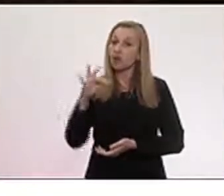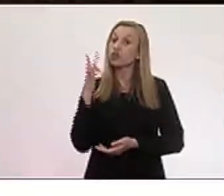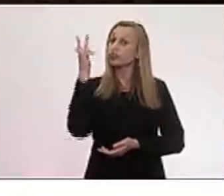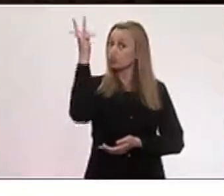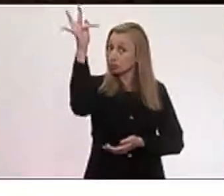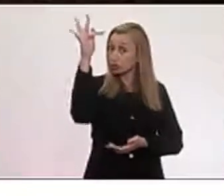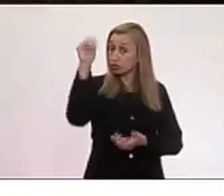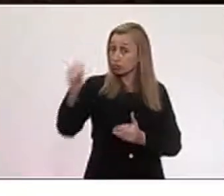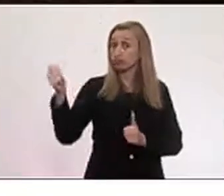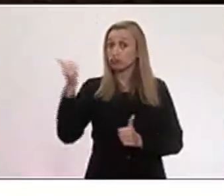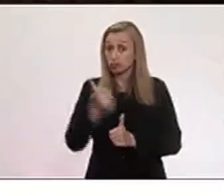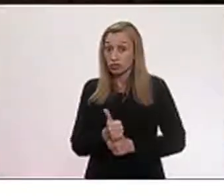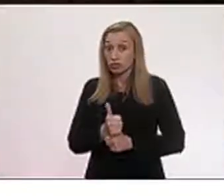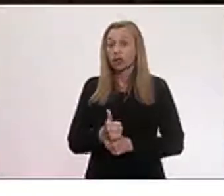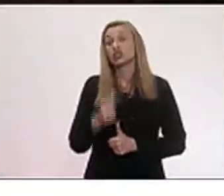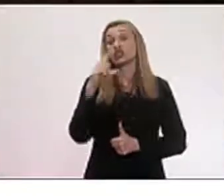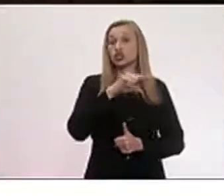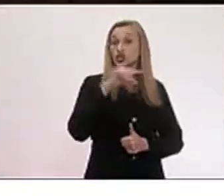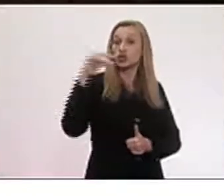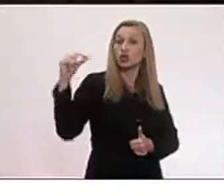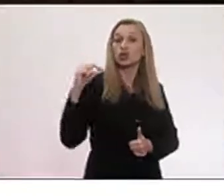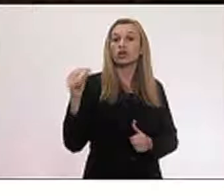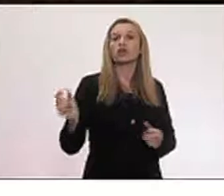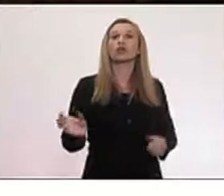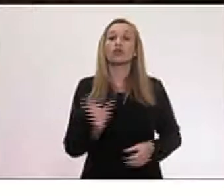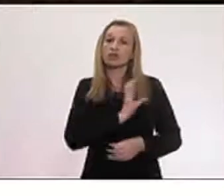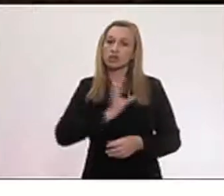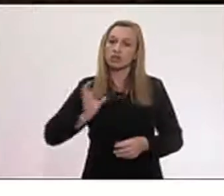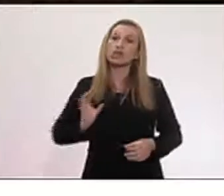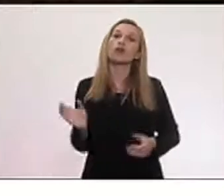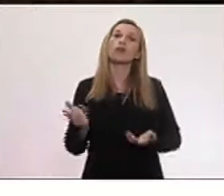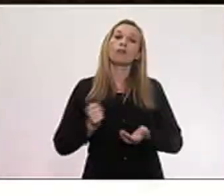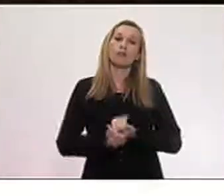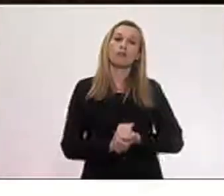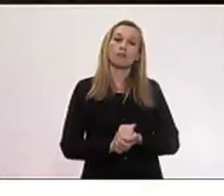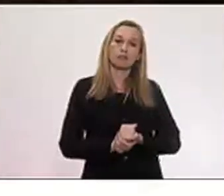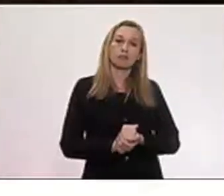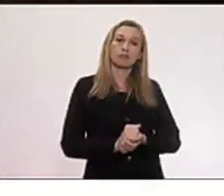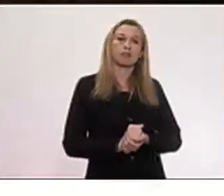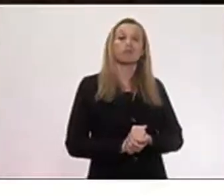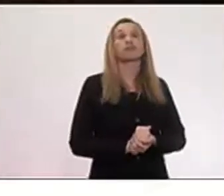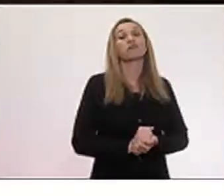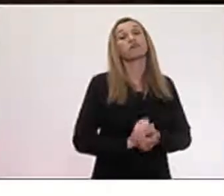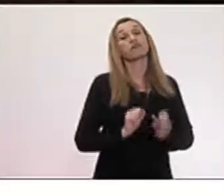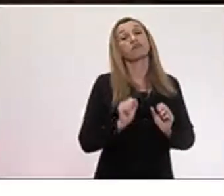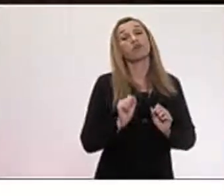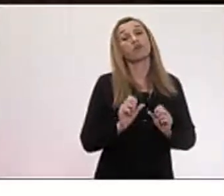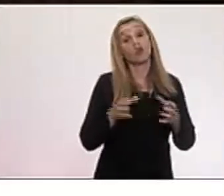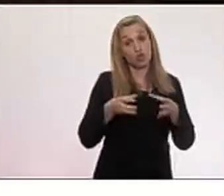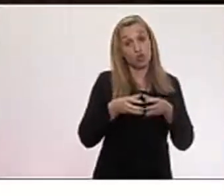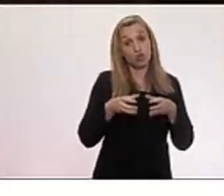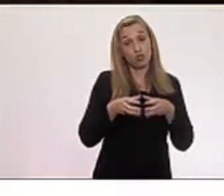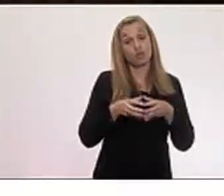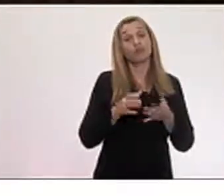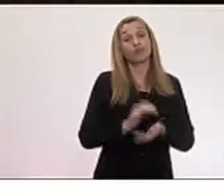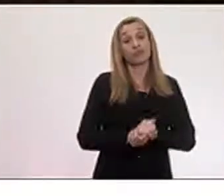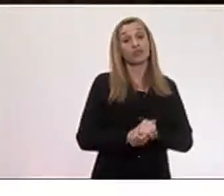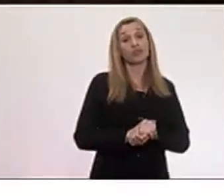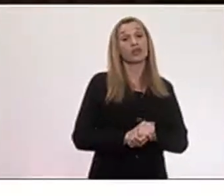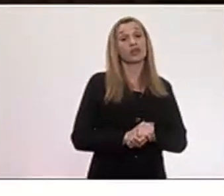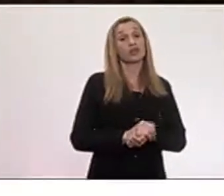assumir elegesse uma comissão provisória, para que um grupo